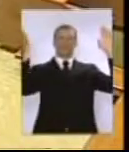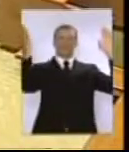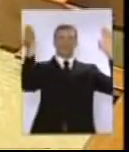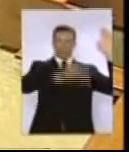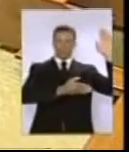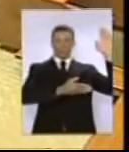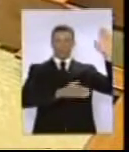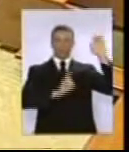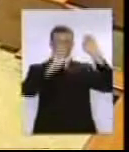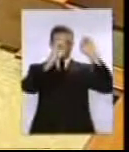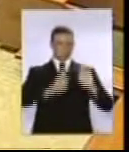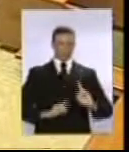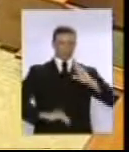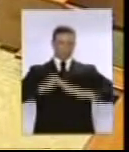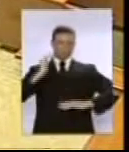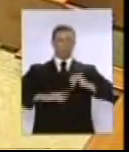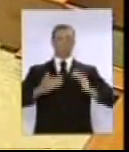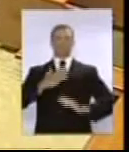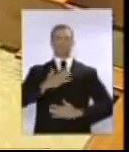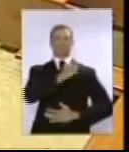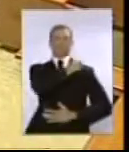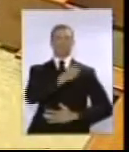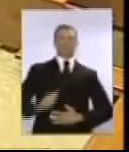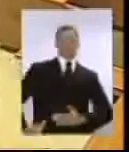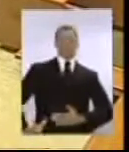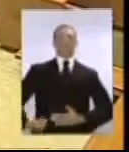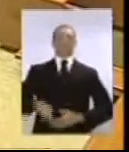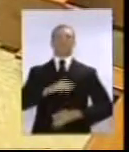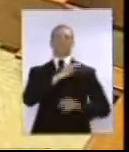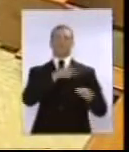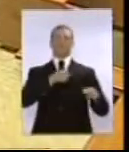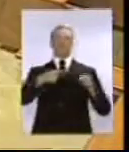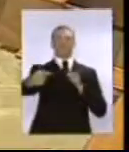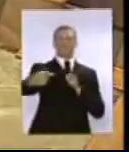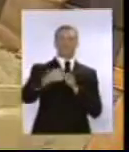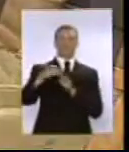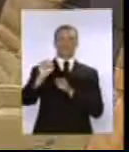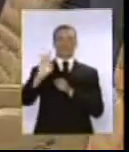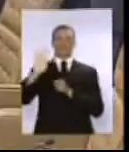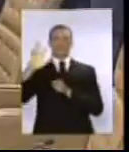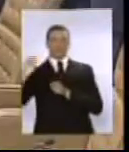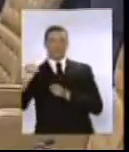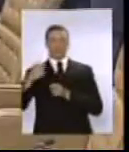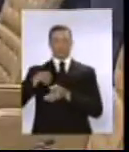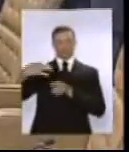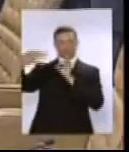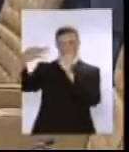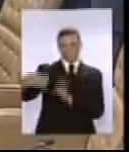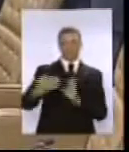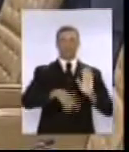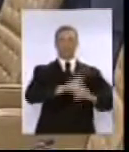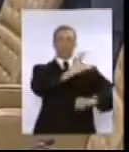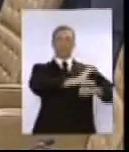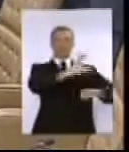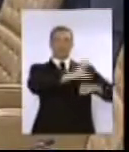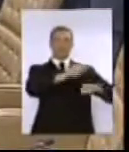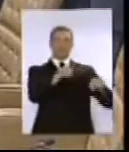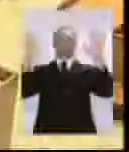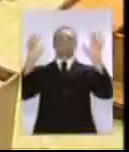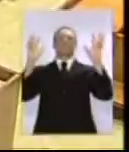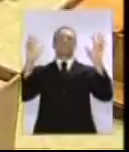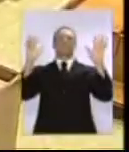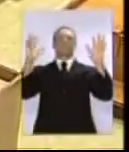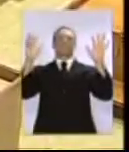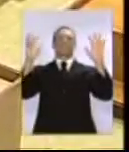cumprir os deveres do cargo de ministro do Supremo Tribunal Federal, em conformidade com a Constituição e as leis da